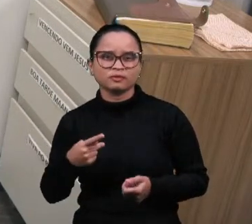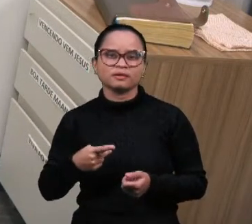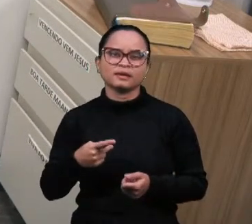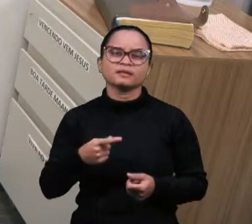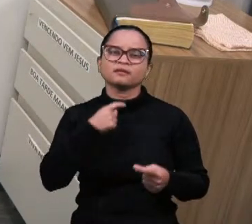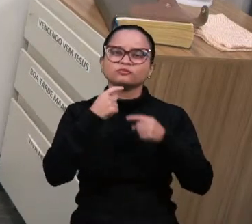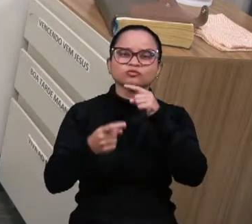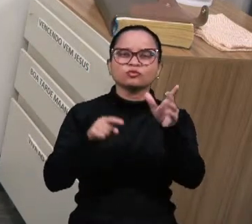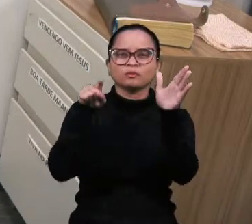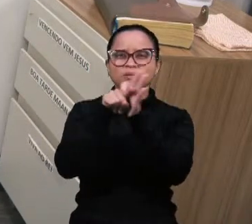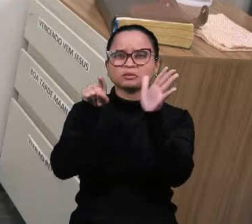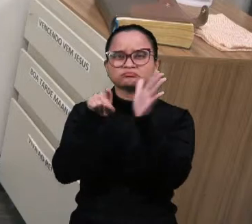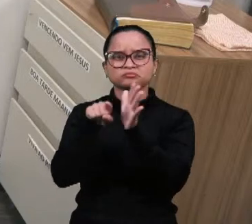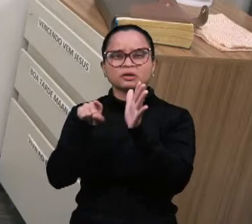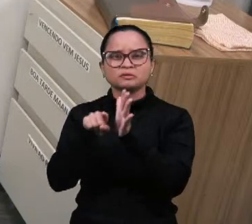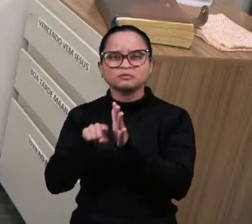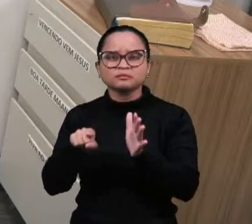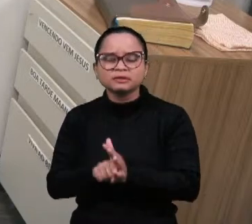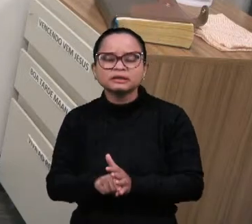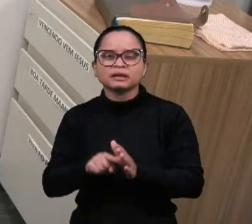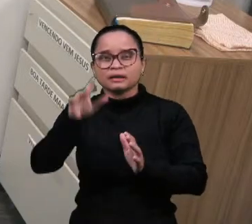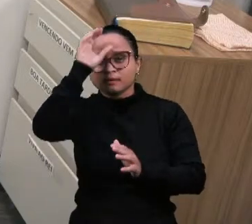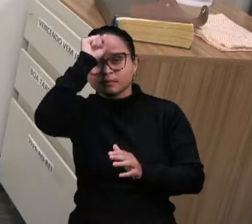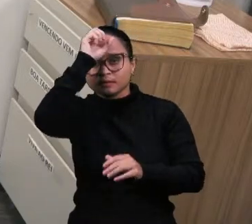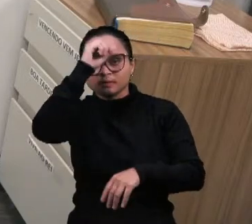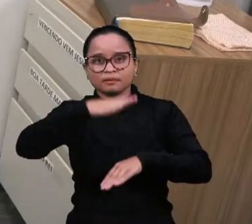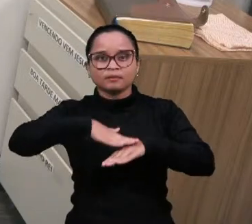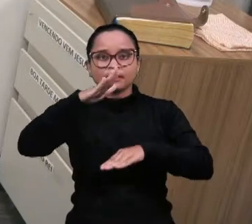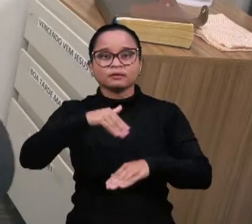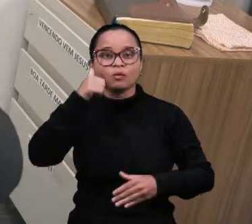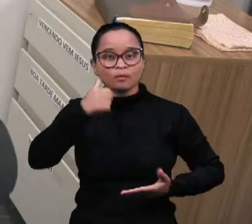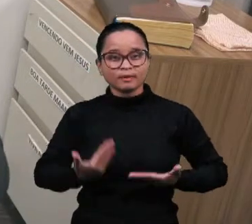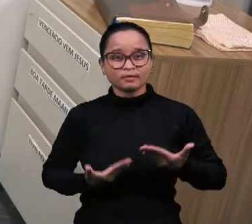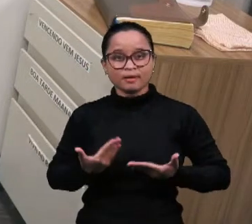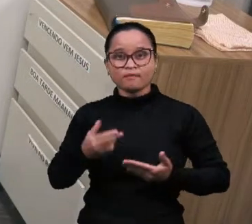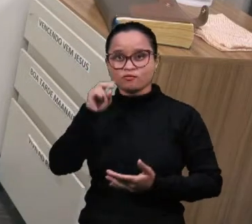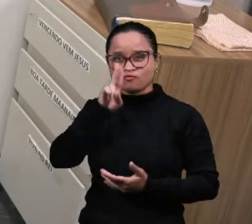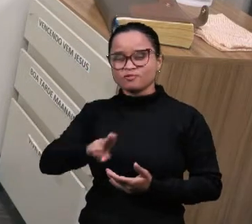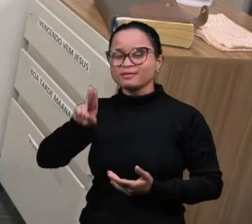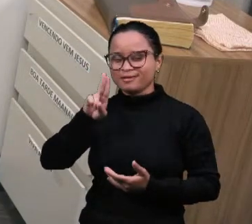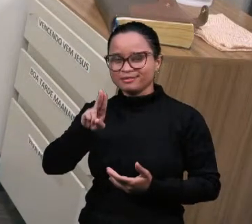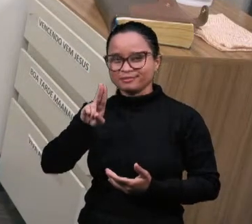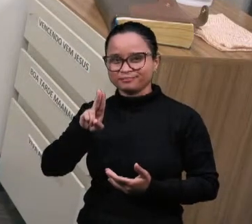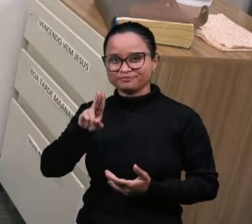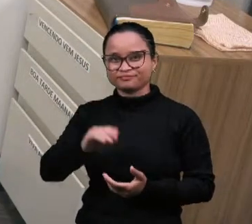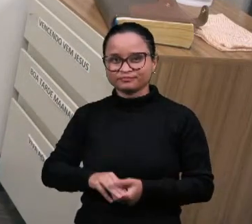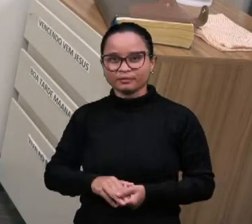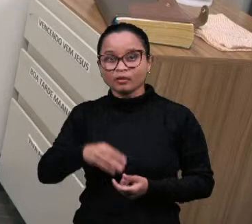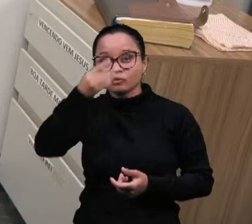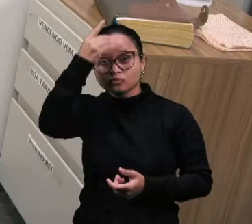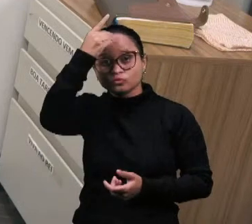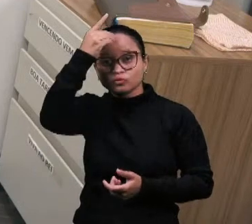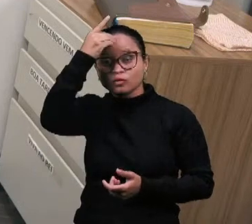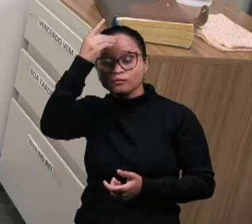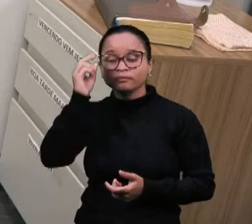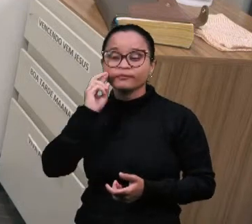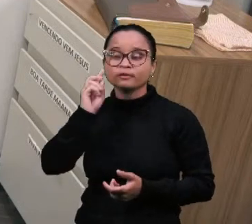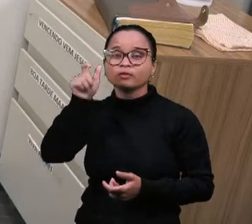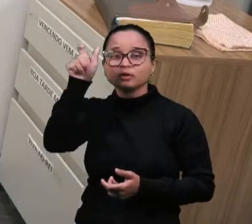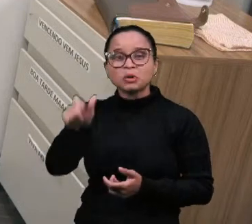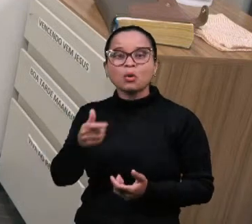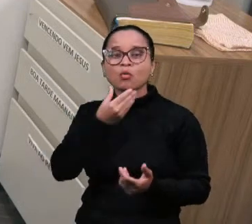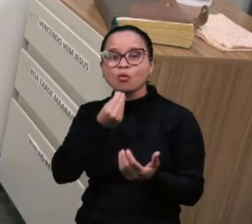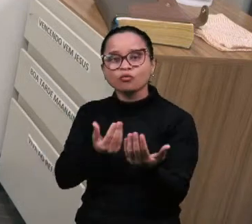mais. Isso. E de repente ali uma senhora foi usada pelo Senhor. Olha, tive um dom com esse jovem, e ali o pastor,